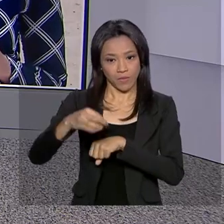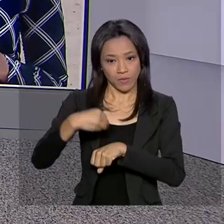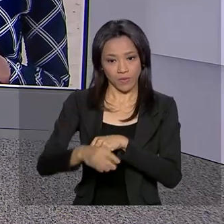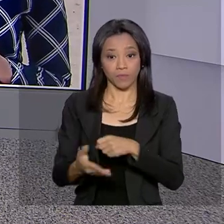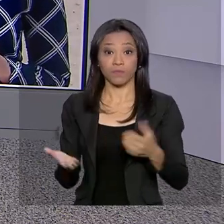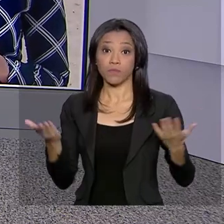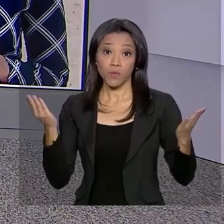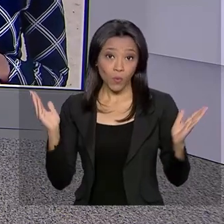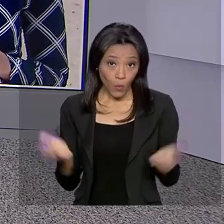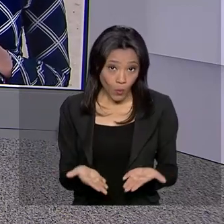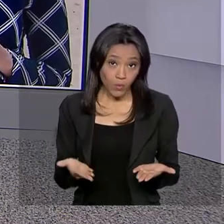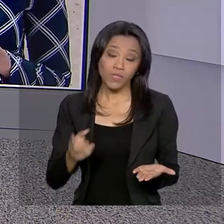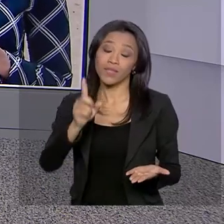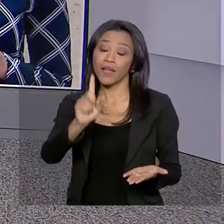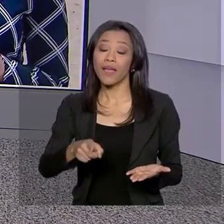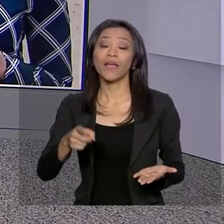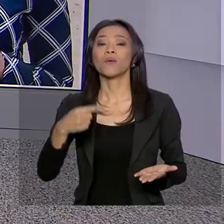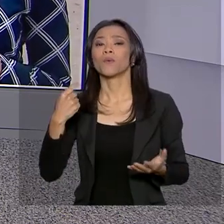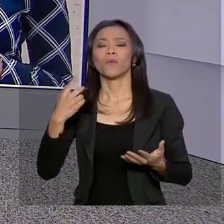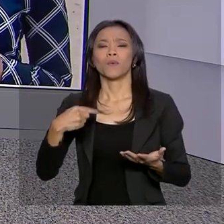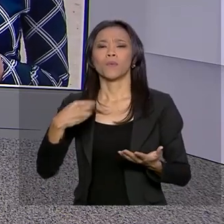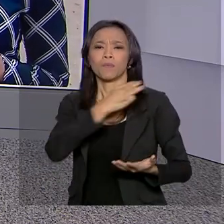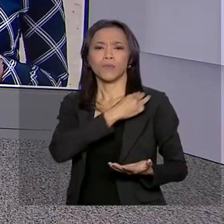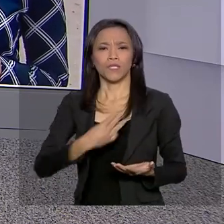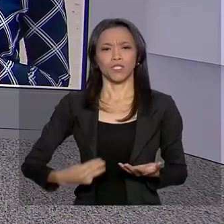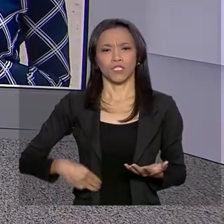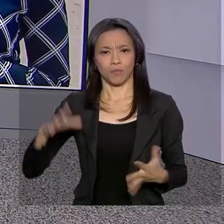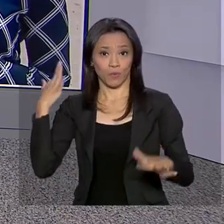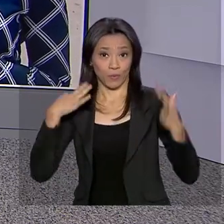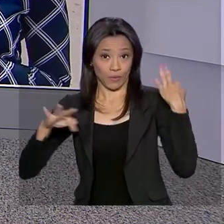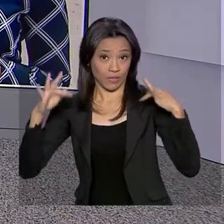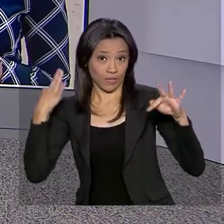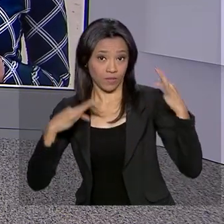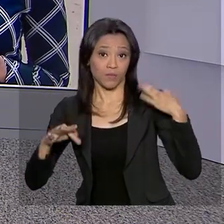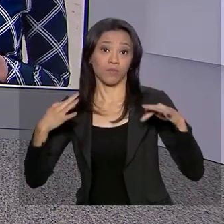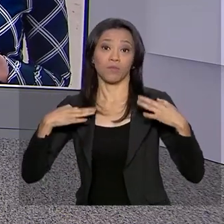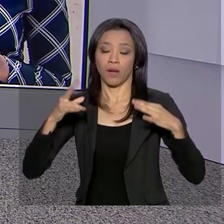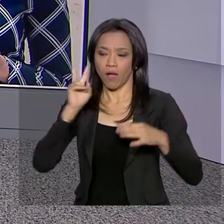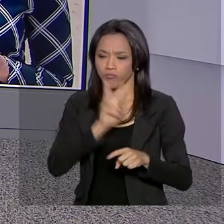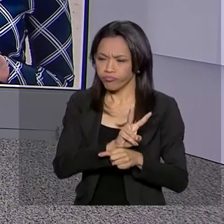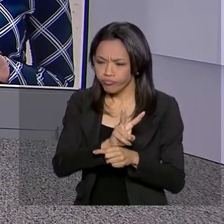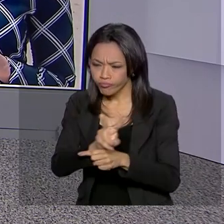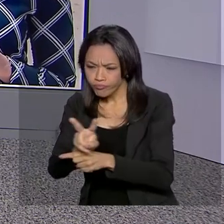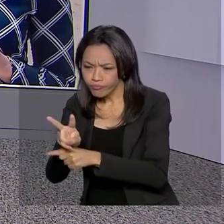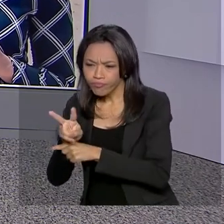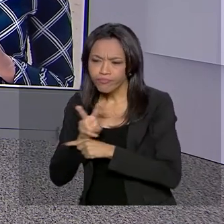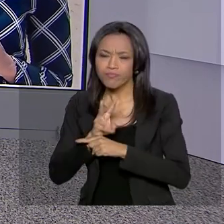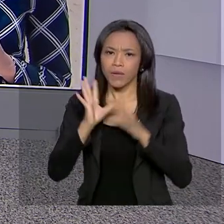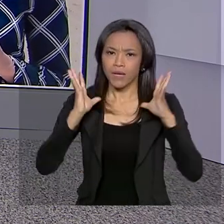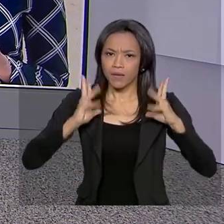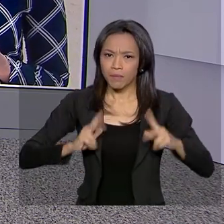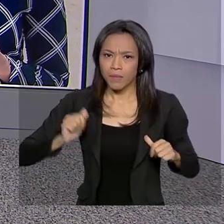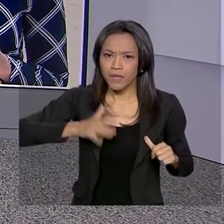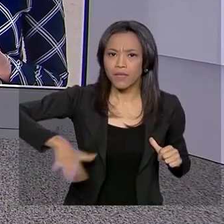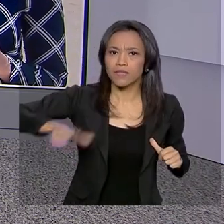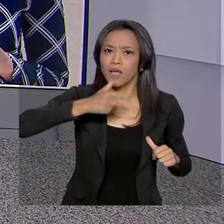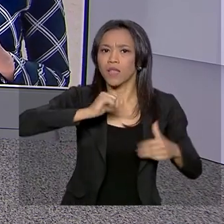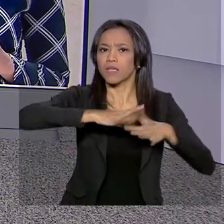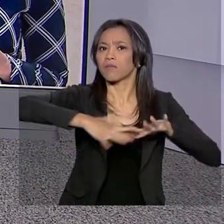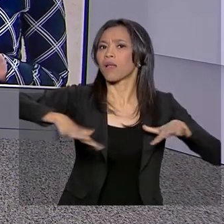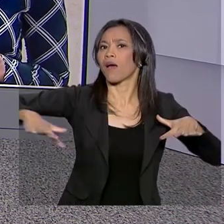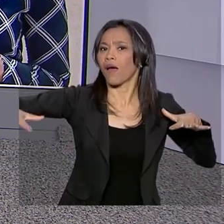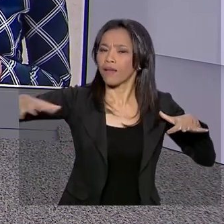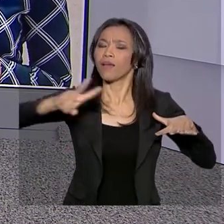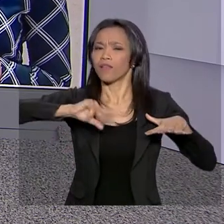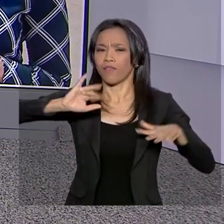e hoje é a vez do ministro do turismo acompanhar o trabalho de limpeza das praias nordestinas o ministro marcelo alvor vai sobrevoar o litoral pernambucano